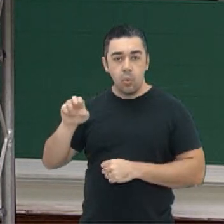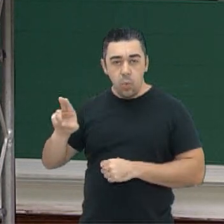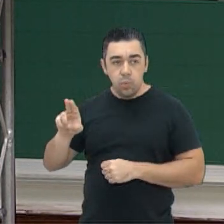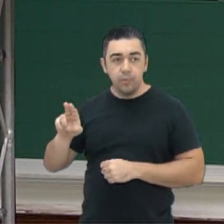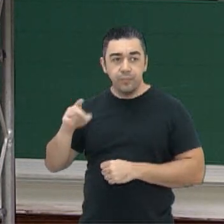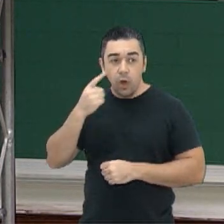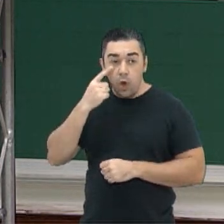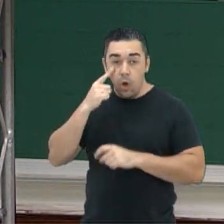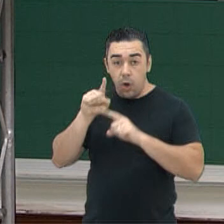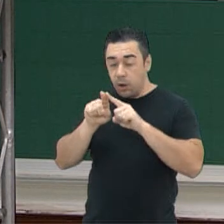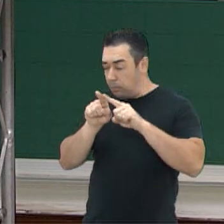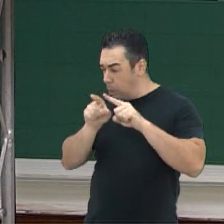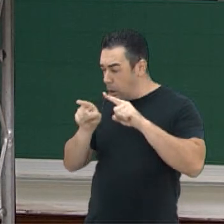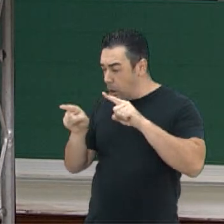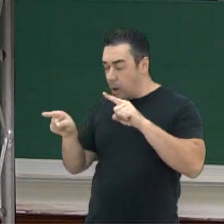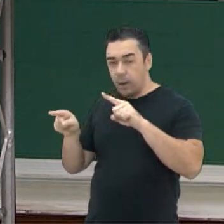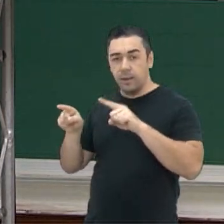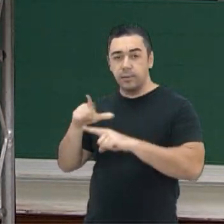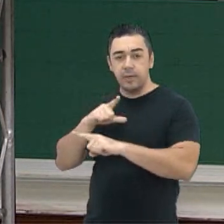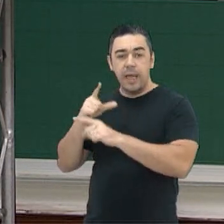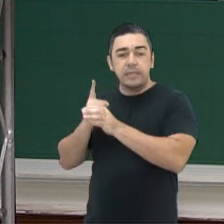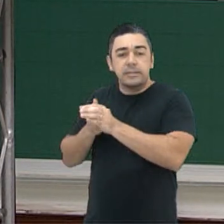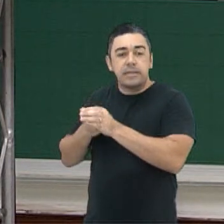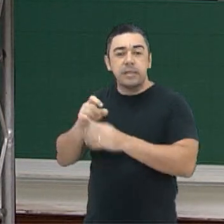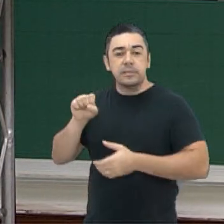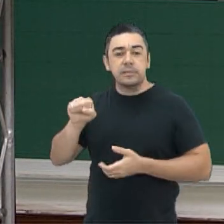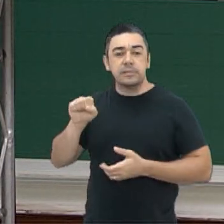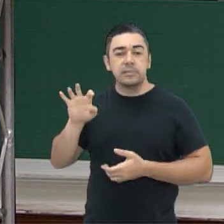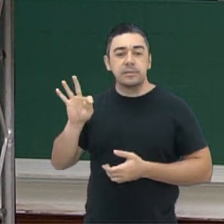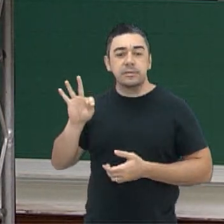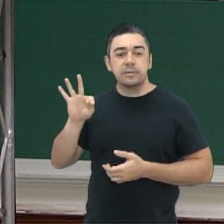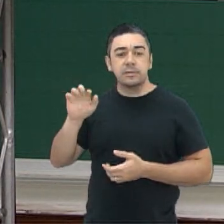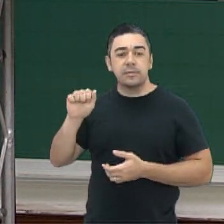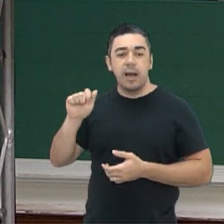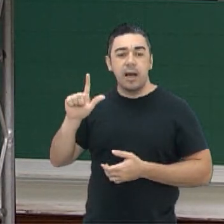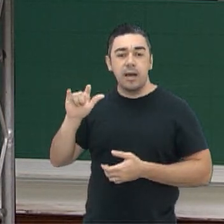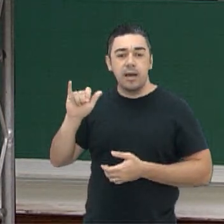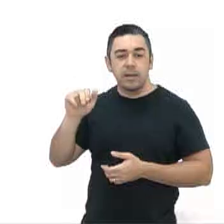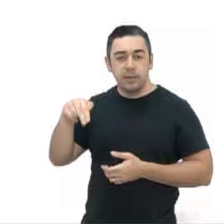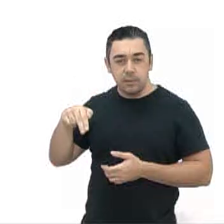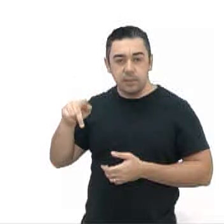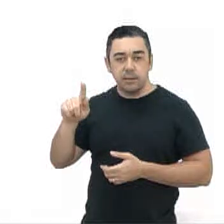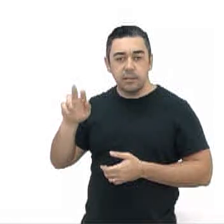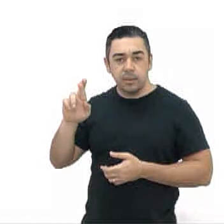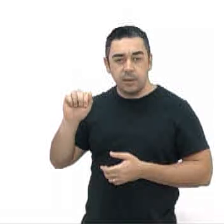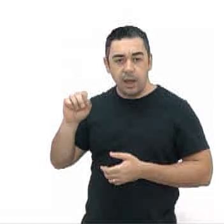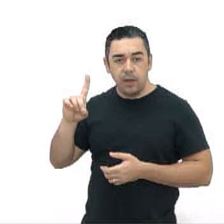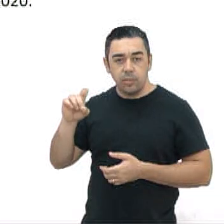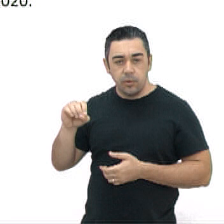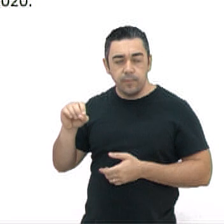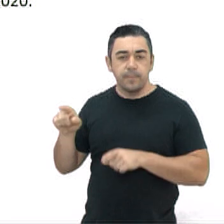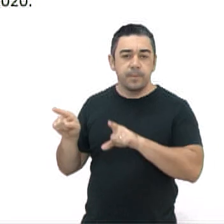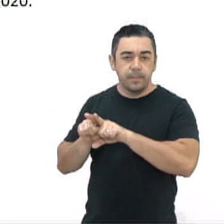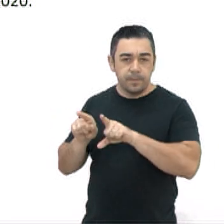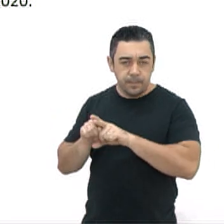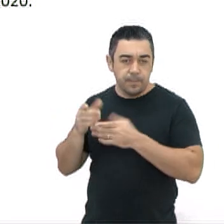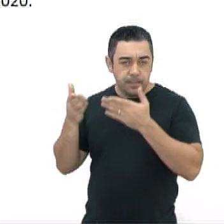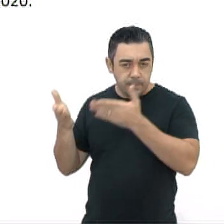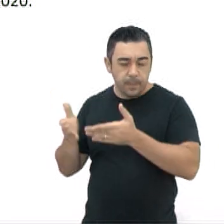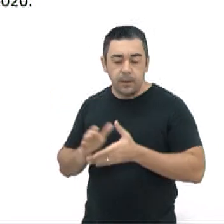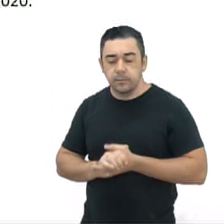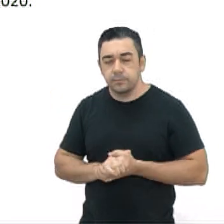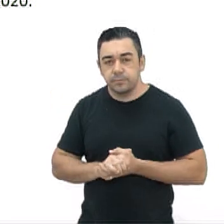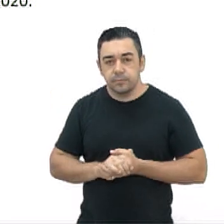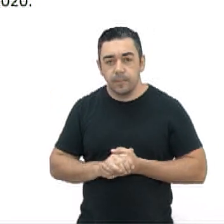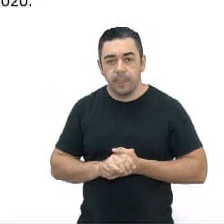ainda, onde acontecerá a Batalha de Stalingrado. Outra batalha muito famosa foi a de Kursk e a de Leningrado também aqui na região.